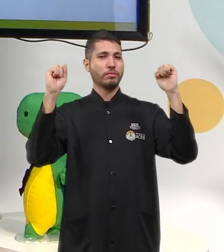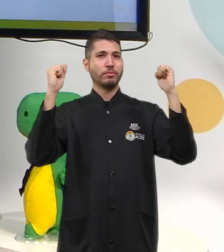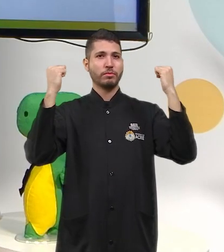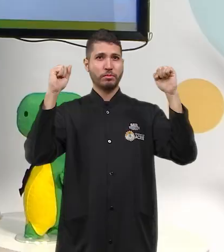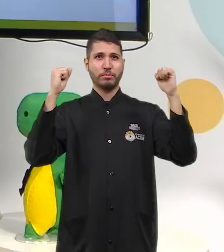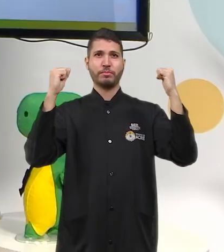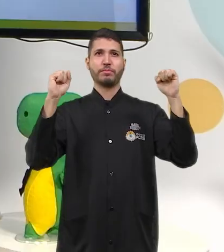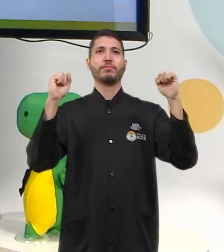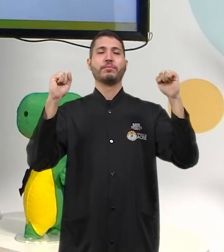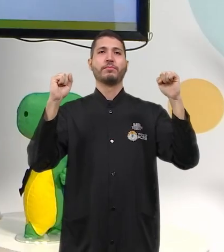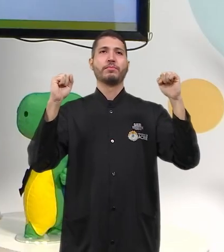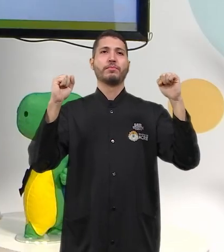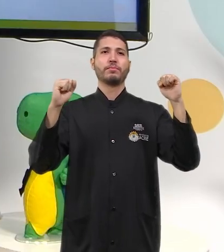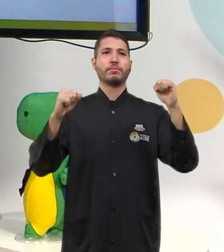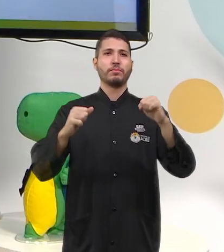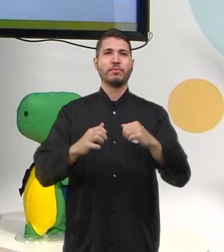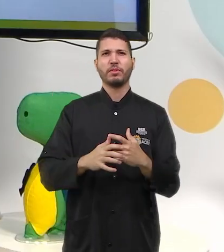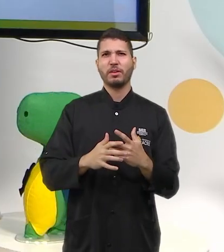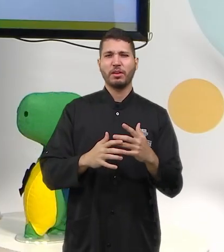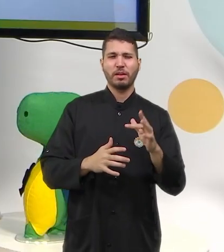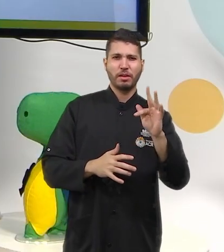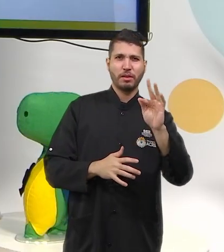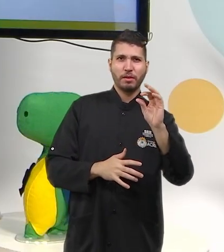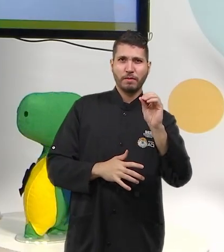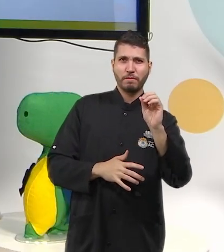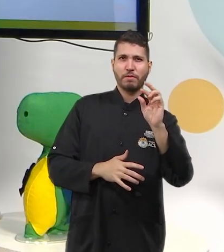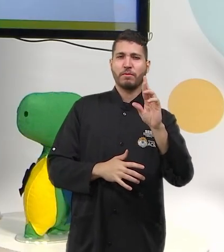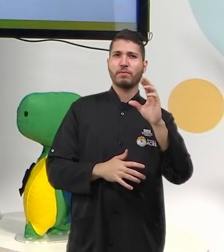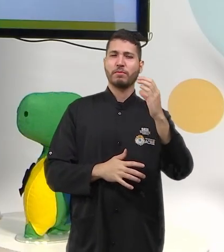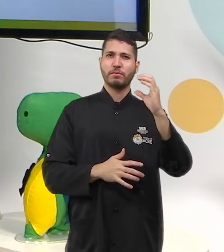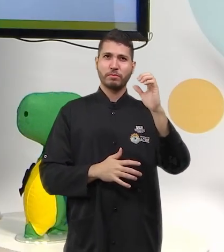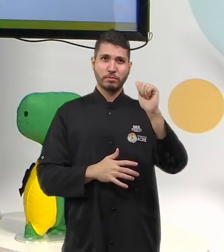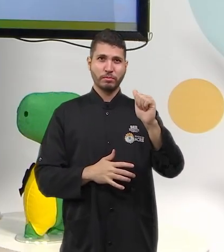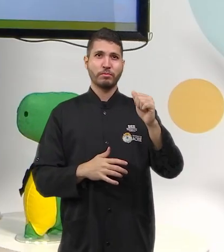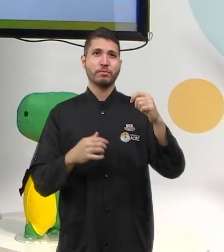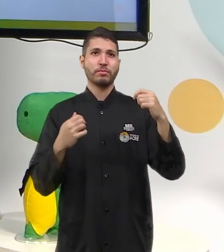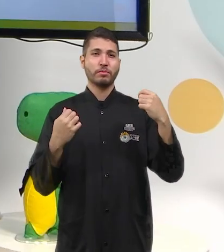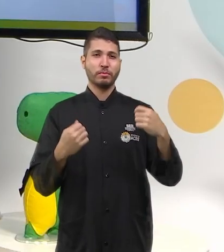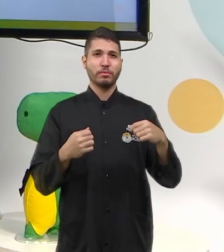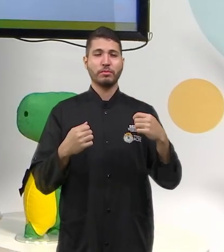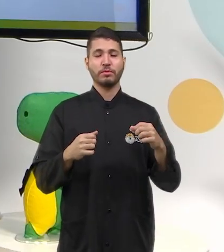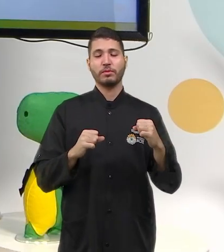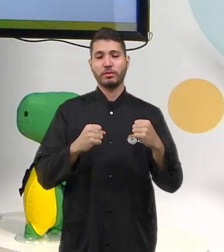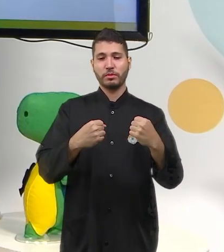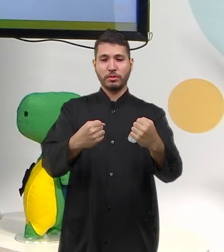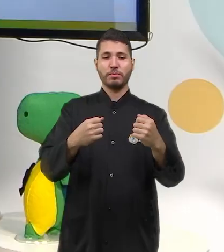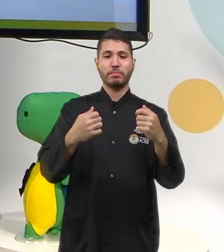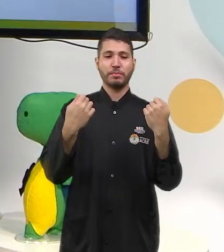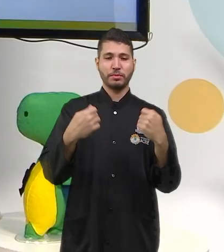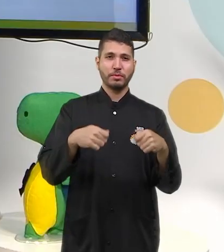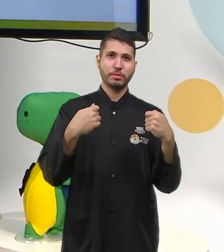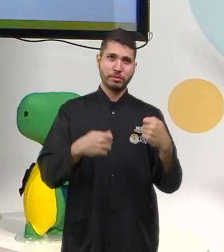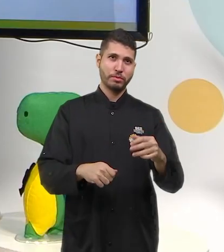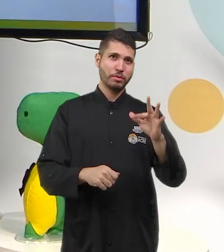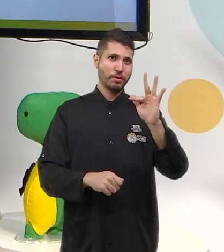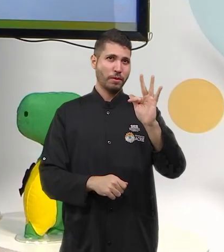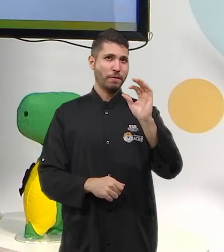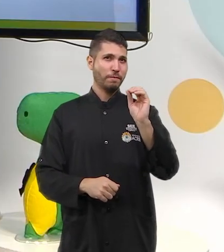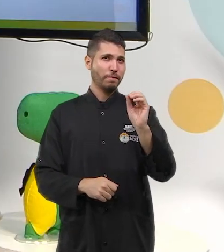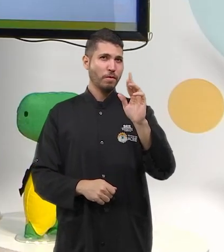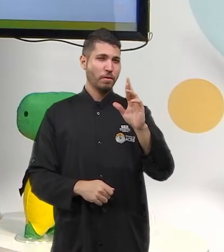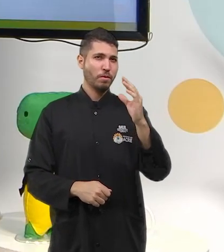anteriormente, a força vai ser aplicada também porque para eu resistir eu preciso ter força. Sim, mas está dentro dessa concepção